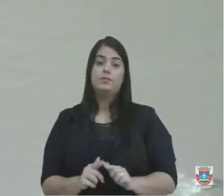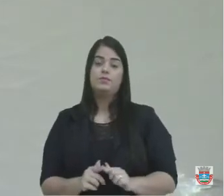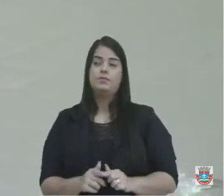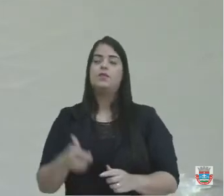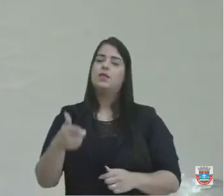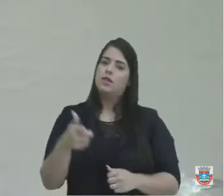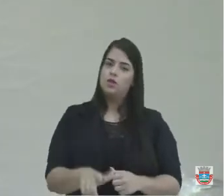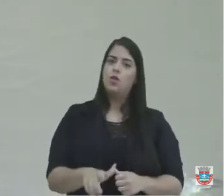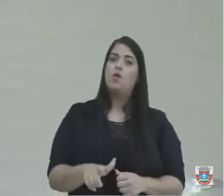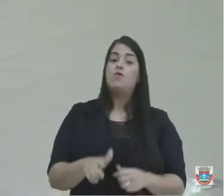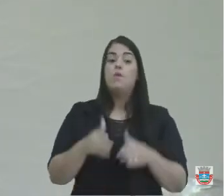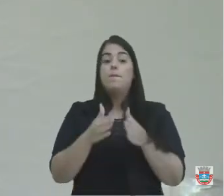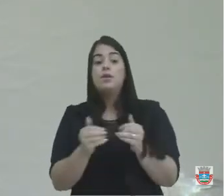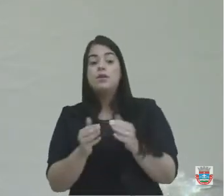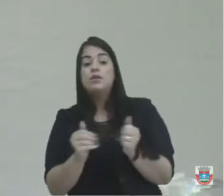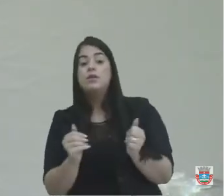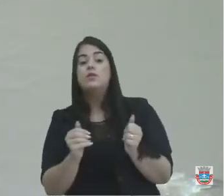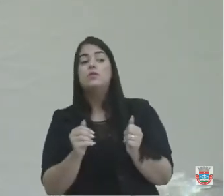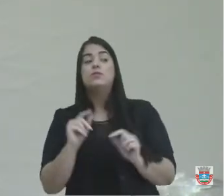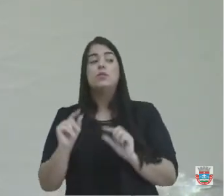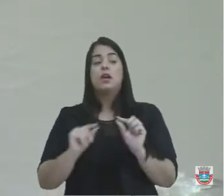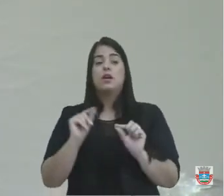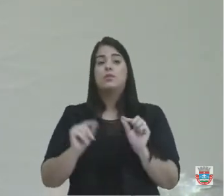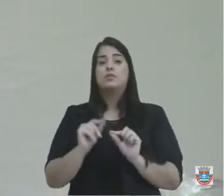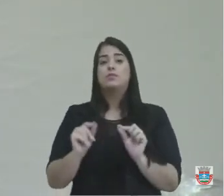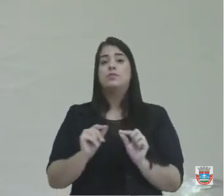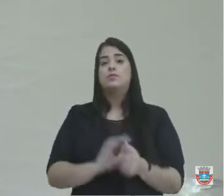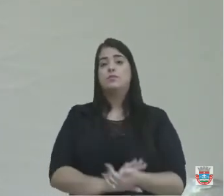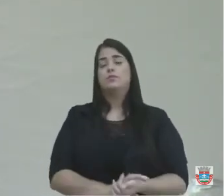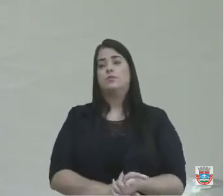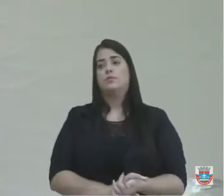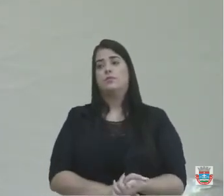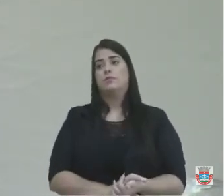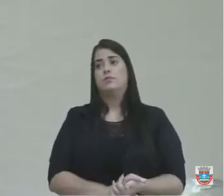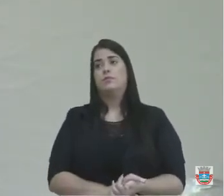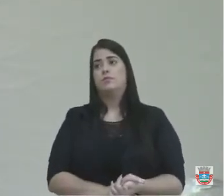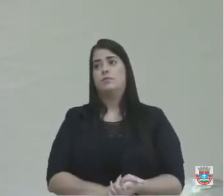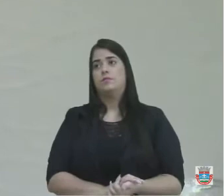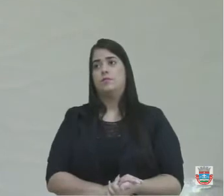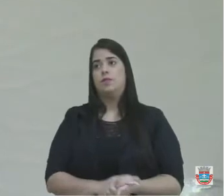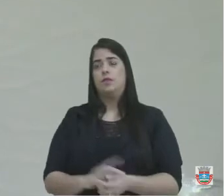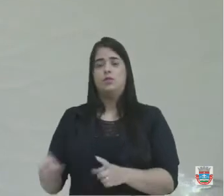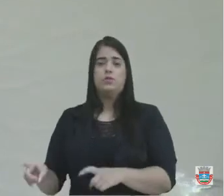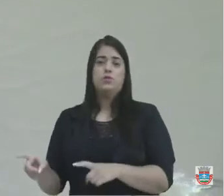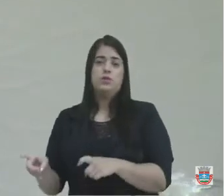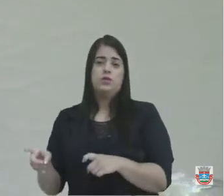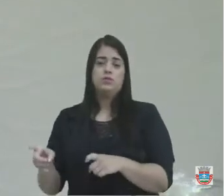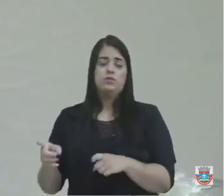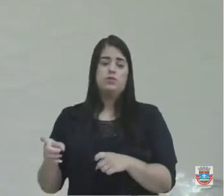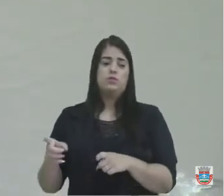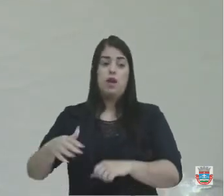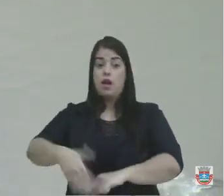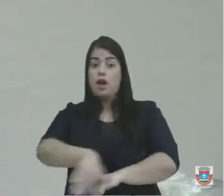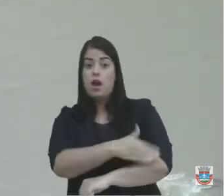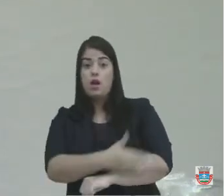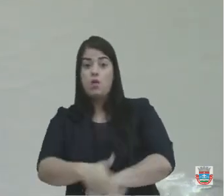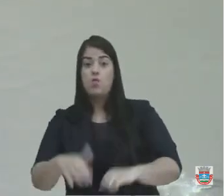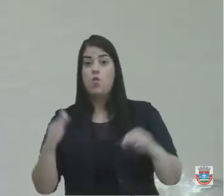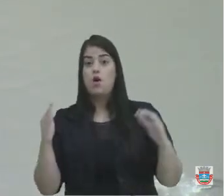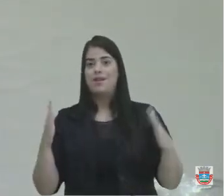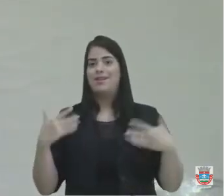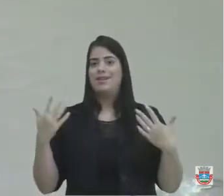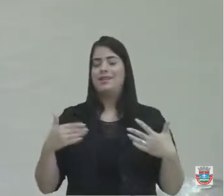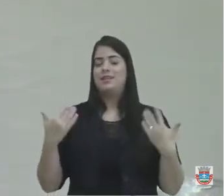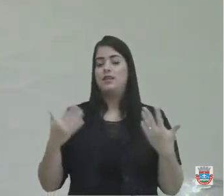uma vez aqui solicitando porque a comunidade ali a rua ali da Rua da Alegria